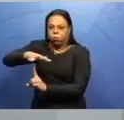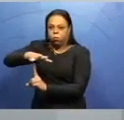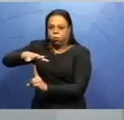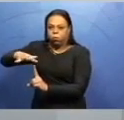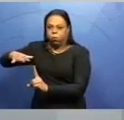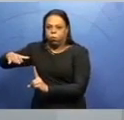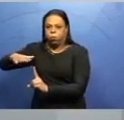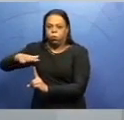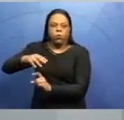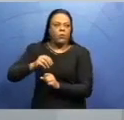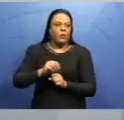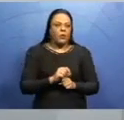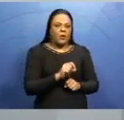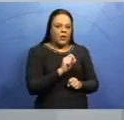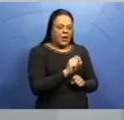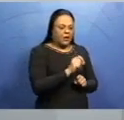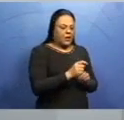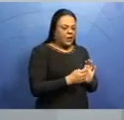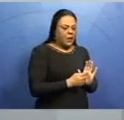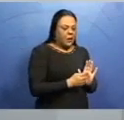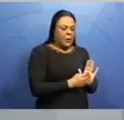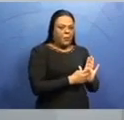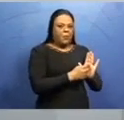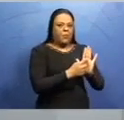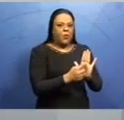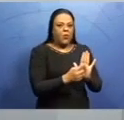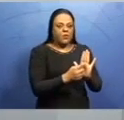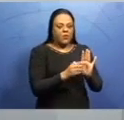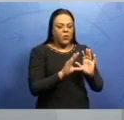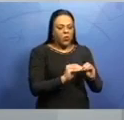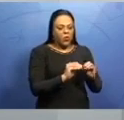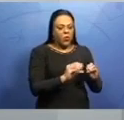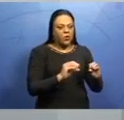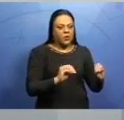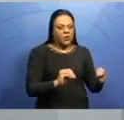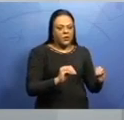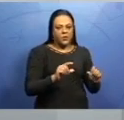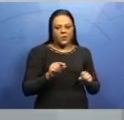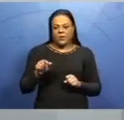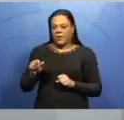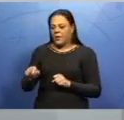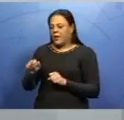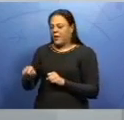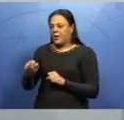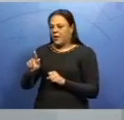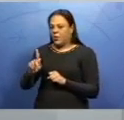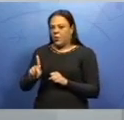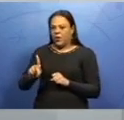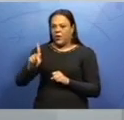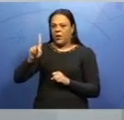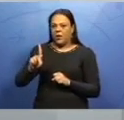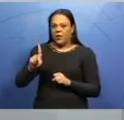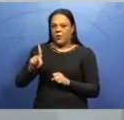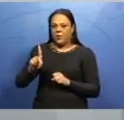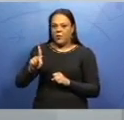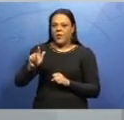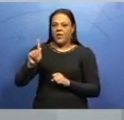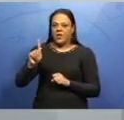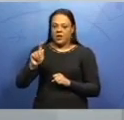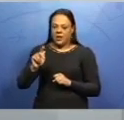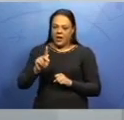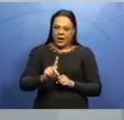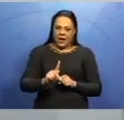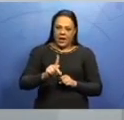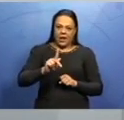massa indica a quantidade de matéria. A unidade de medida é o quilograma. Os símbolos são as letras K e